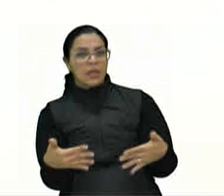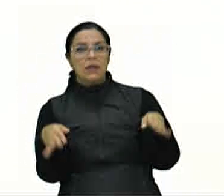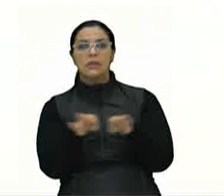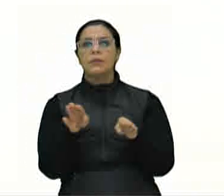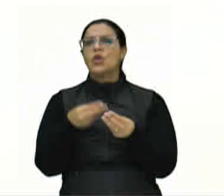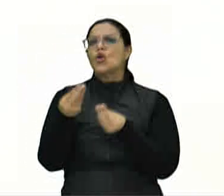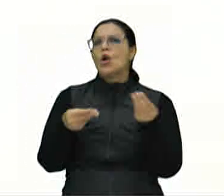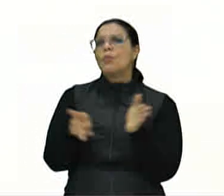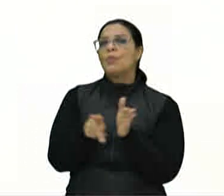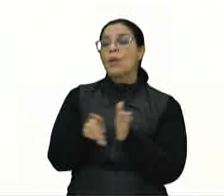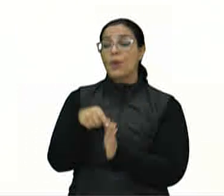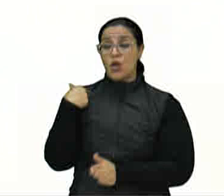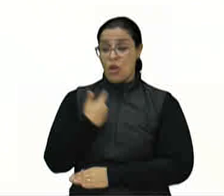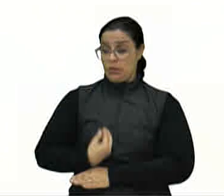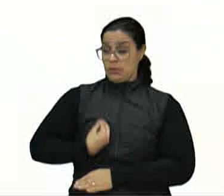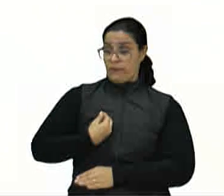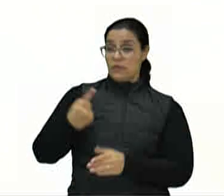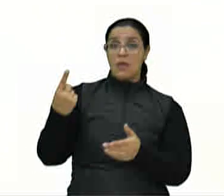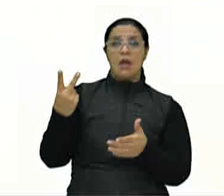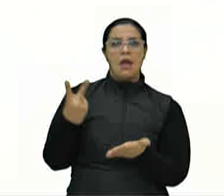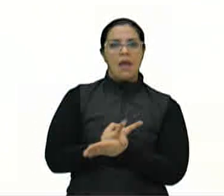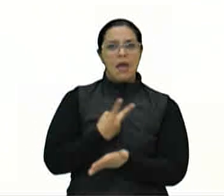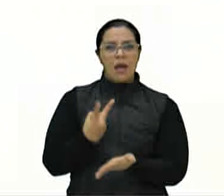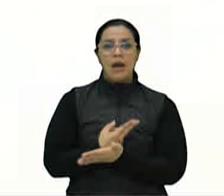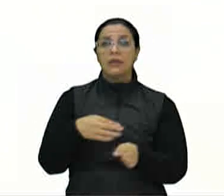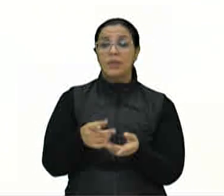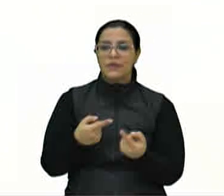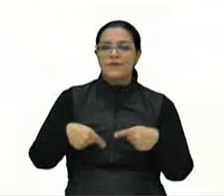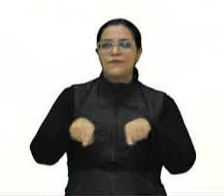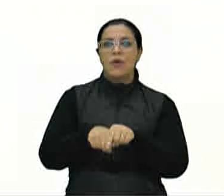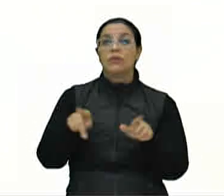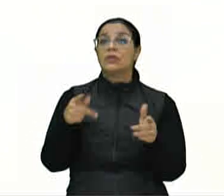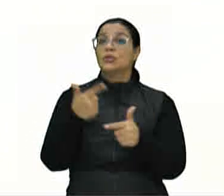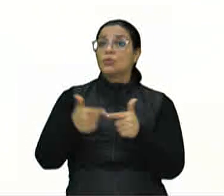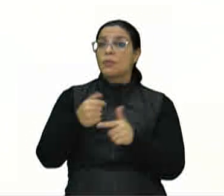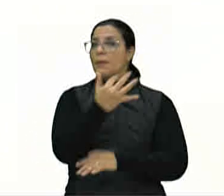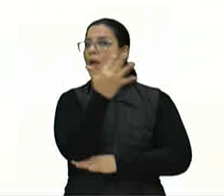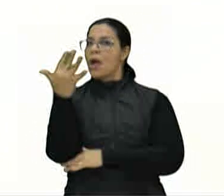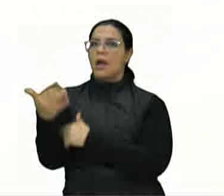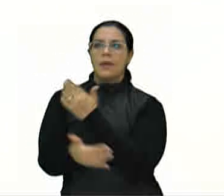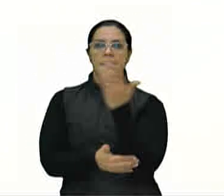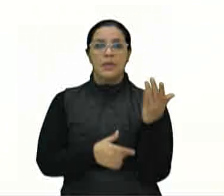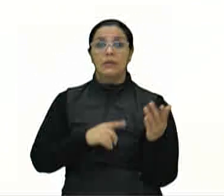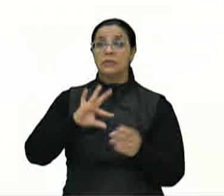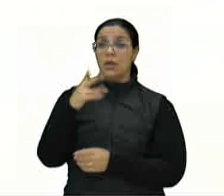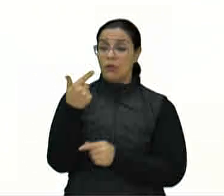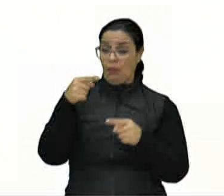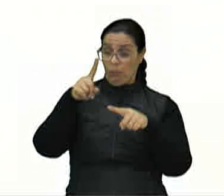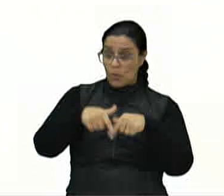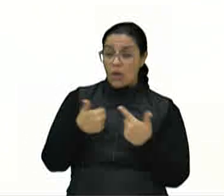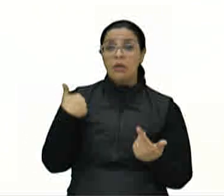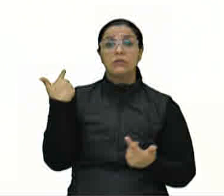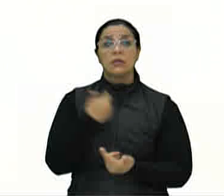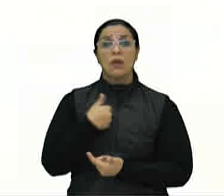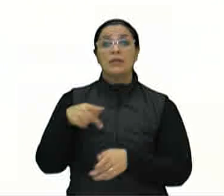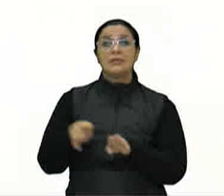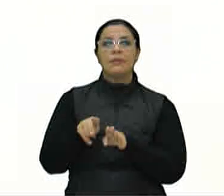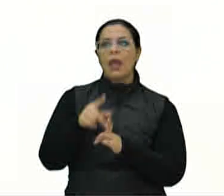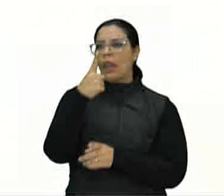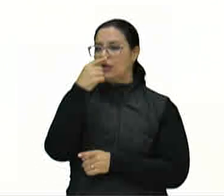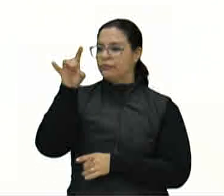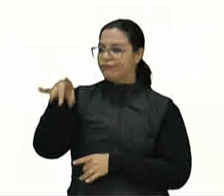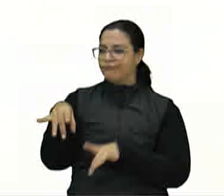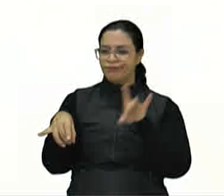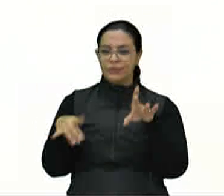os modos incorretos de deposição e os problemas ambientais existentes causados pela geração de